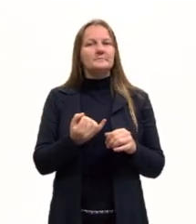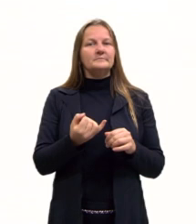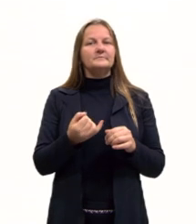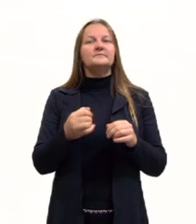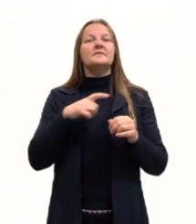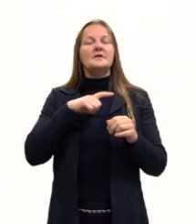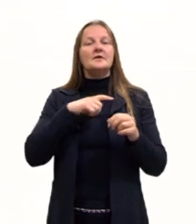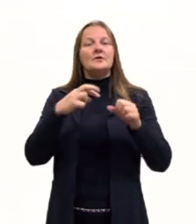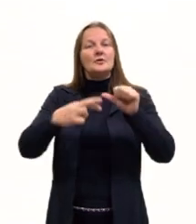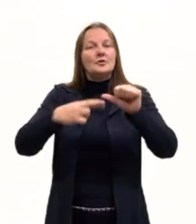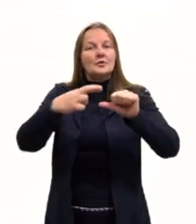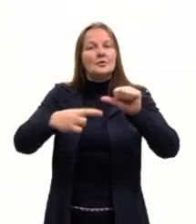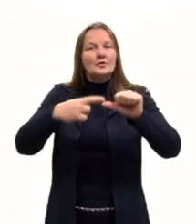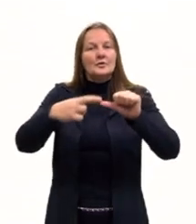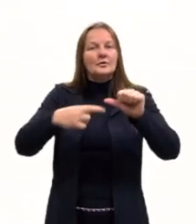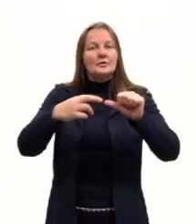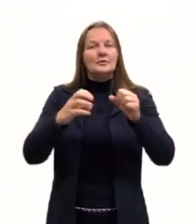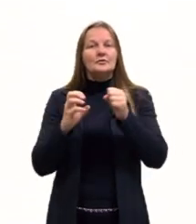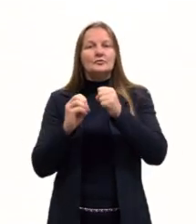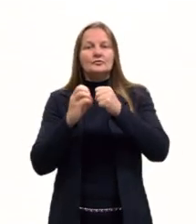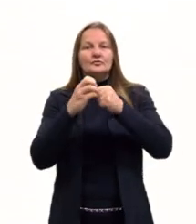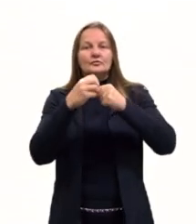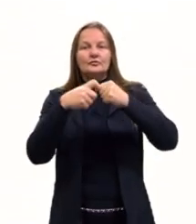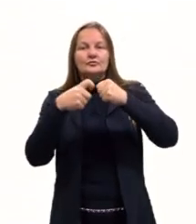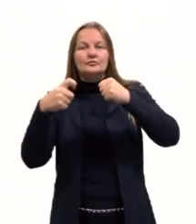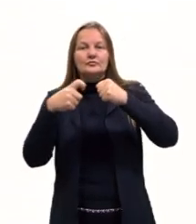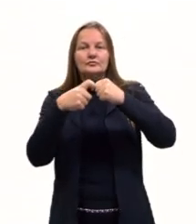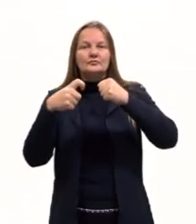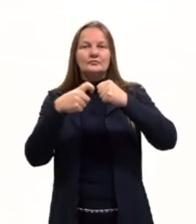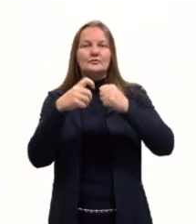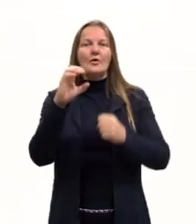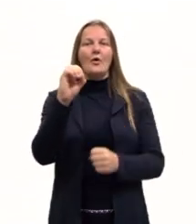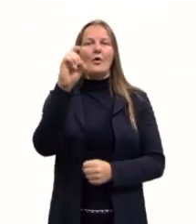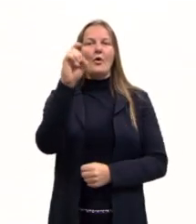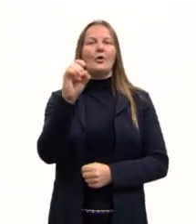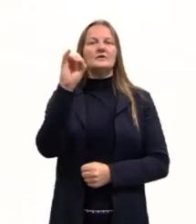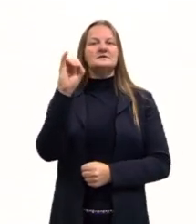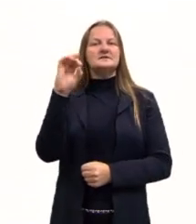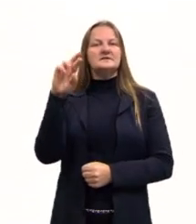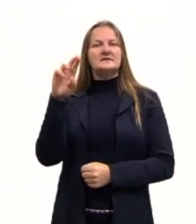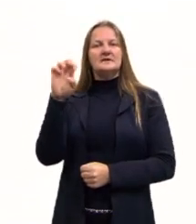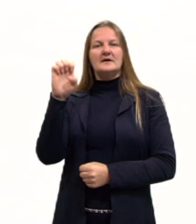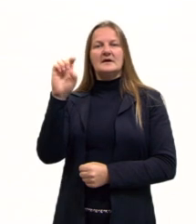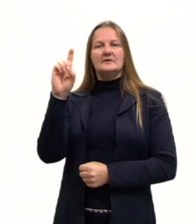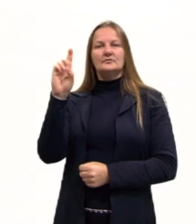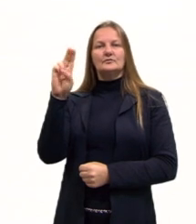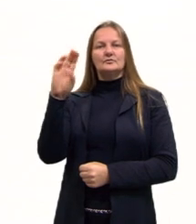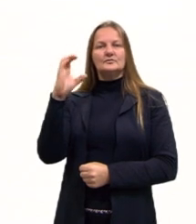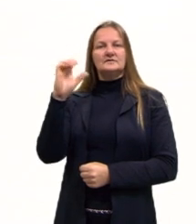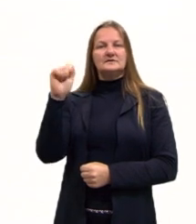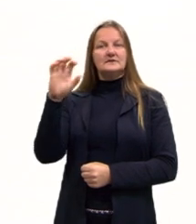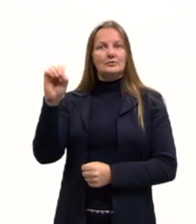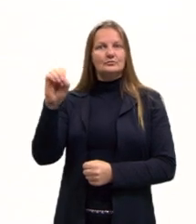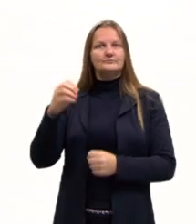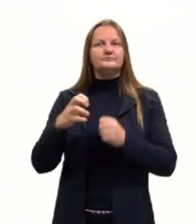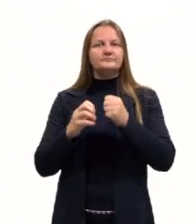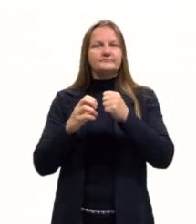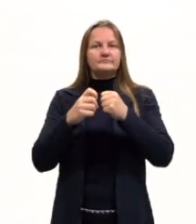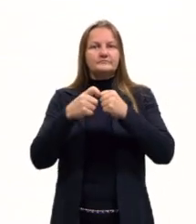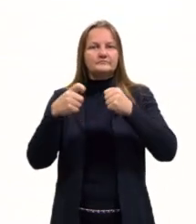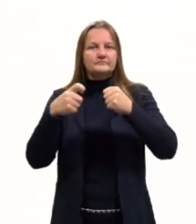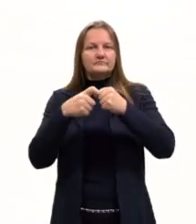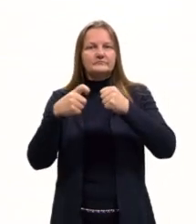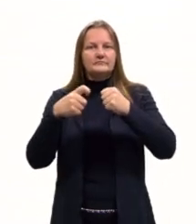das reações de oxirredução o que que são as reações de oxirredução ou também conhecidas como